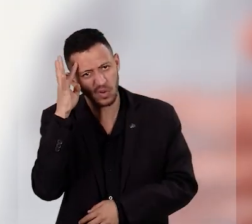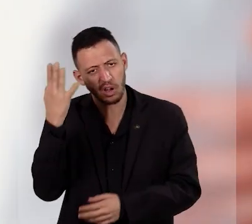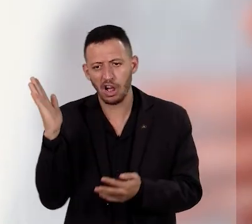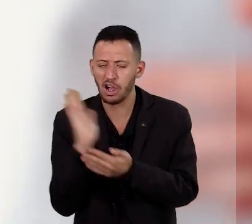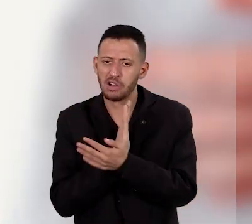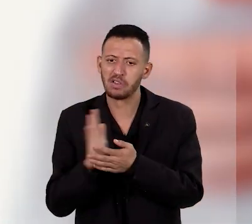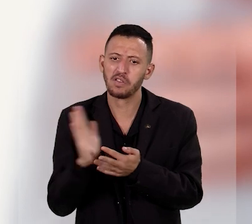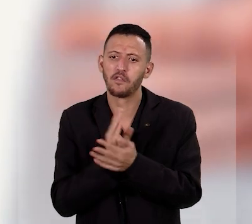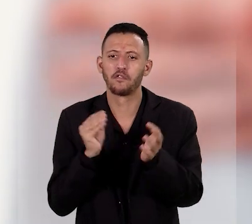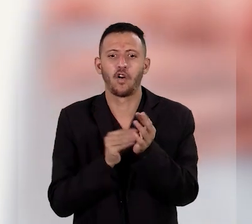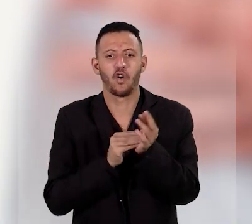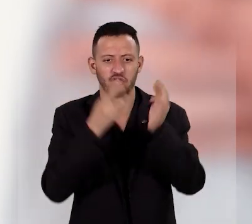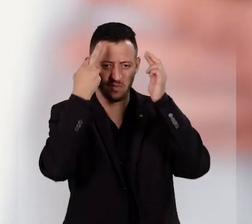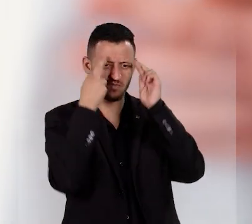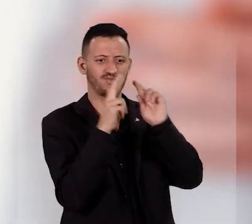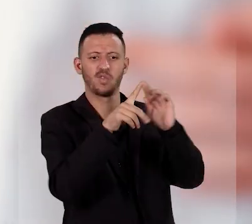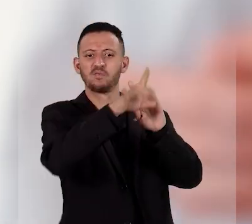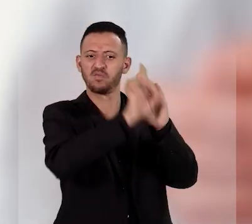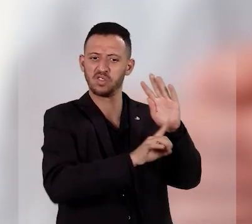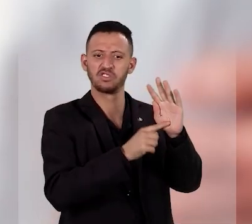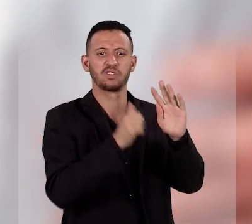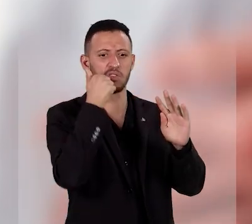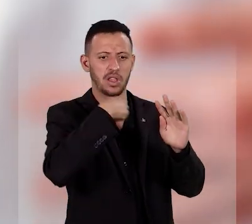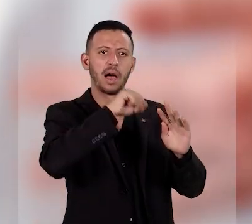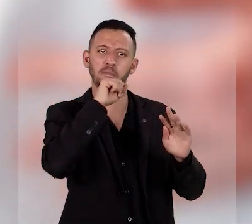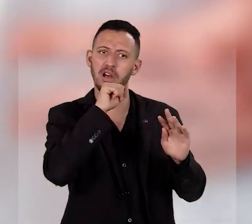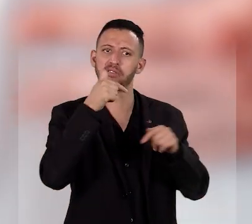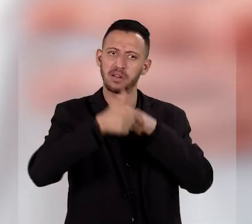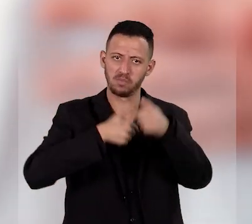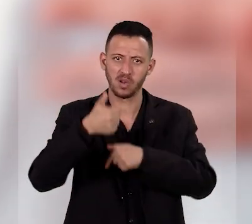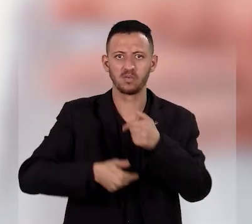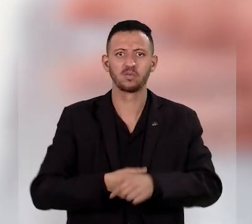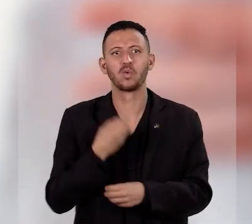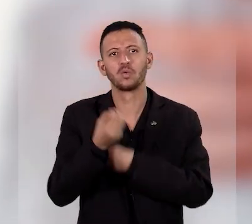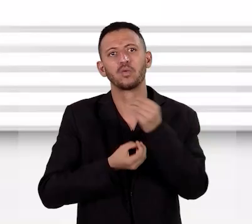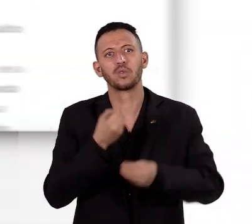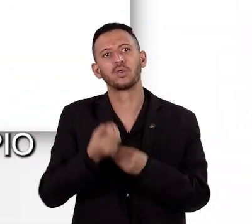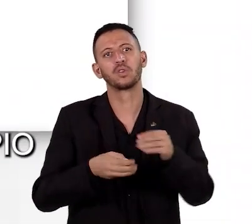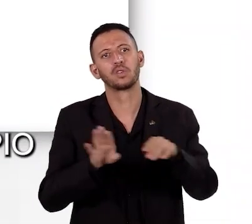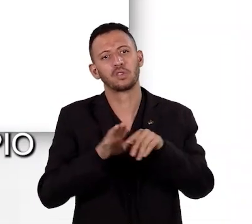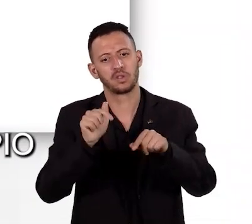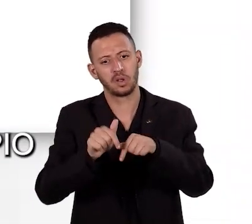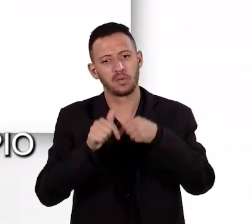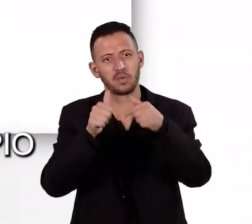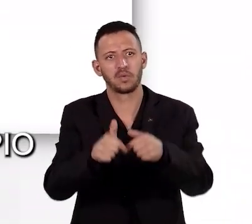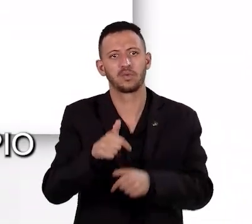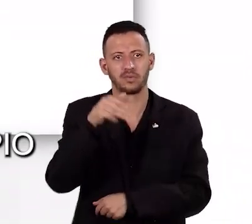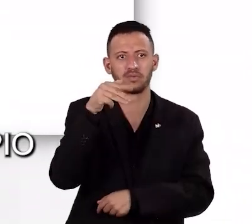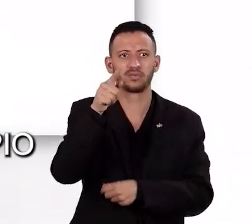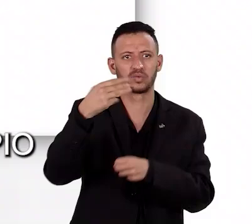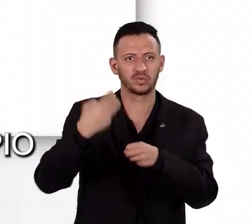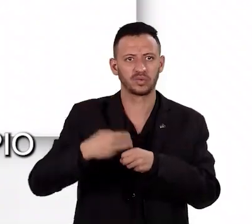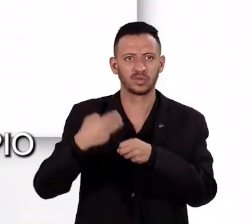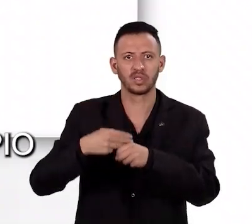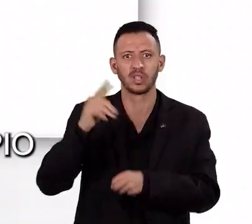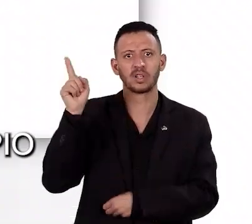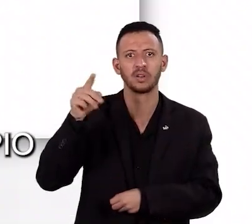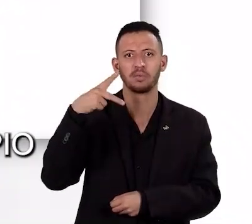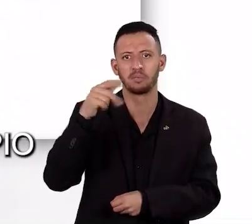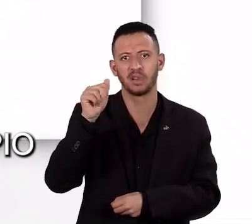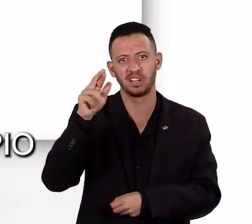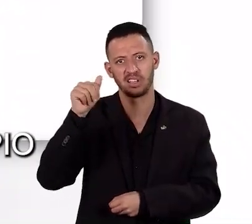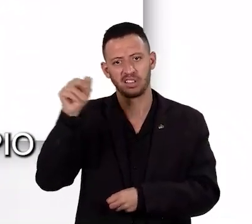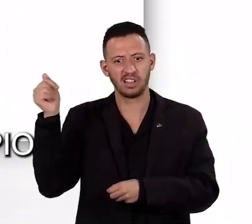soluções para os casos de desrespeito aos direitos das mães trabalhadoras, como em uma atuação no município